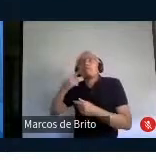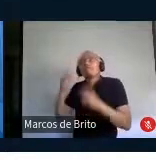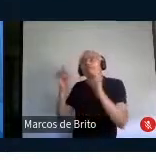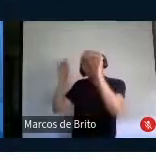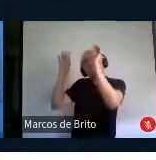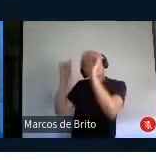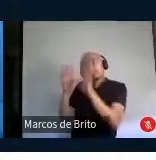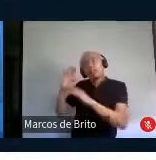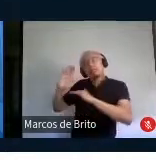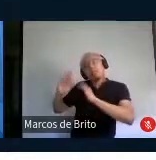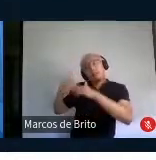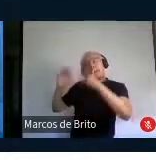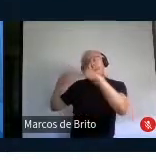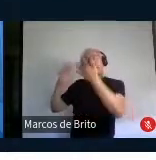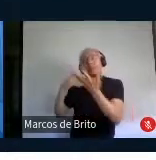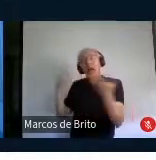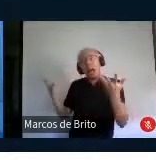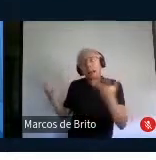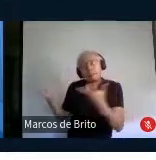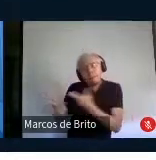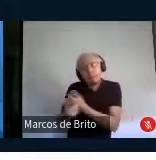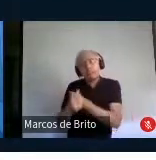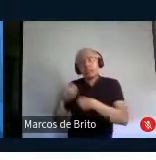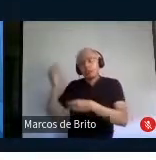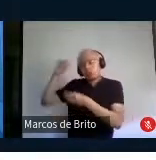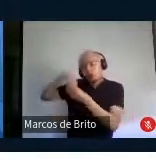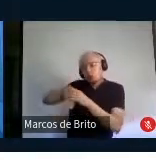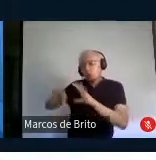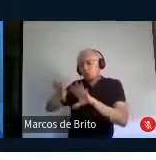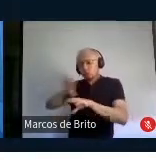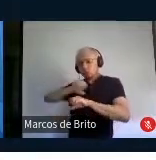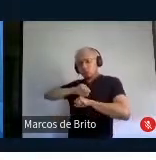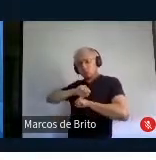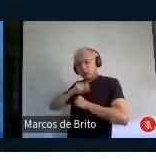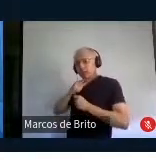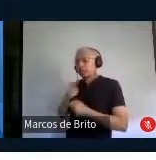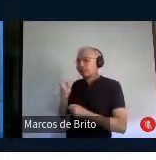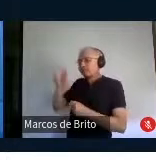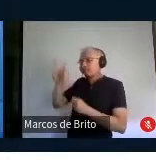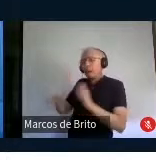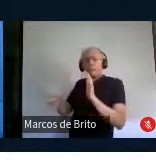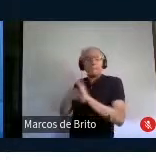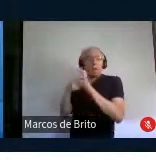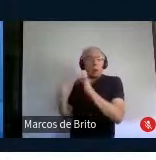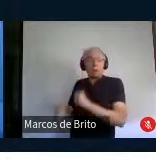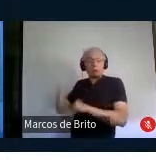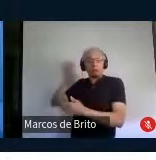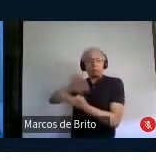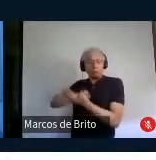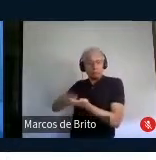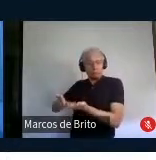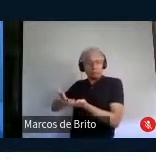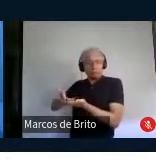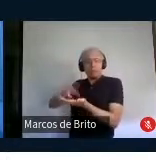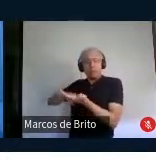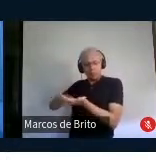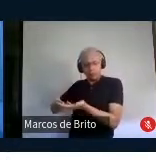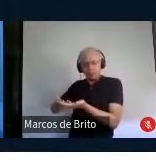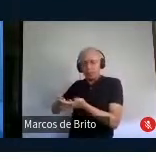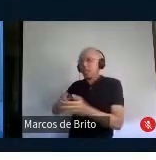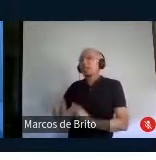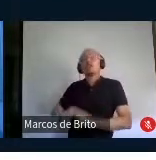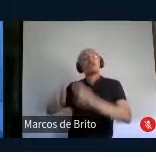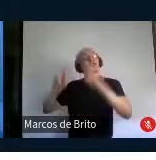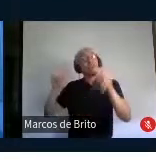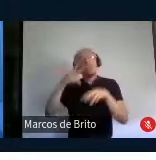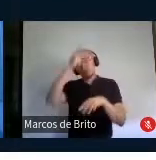de conhecimentos e habilidades que singulariza o tradutor e o diferencia de outros falantes